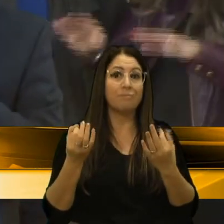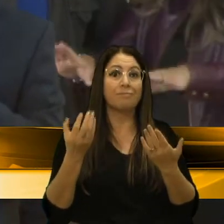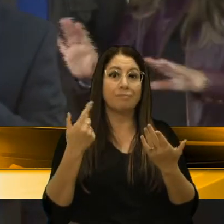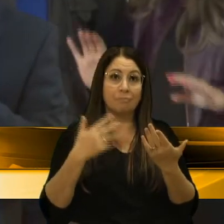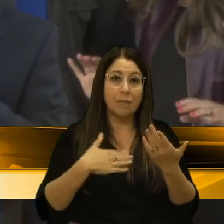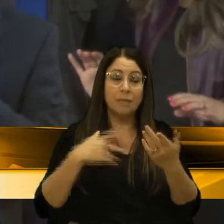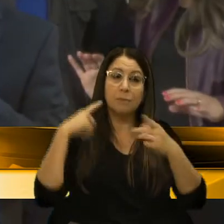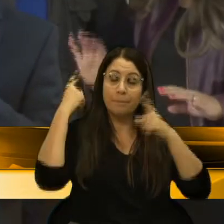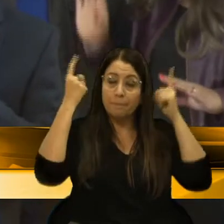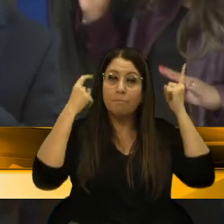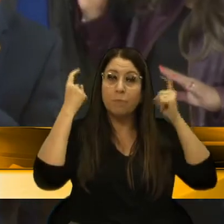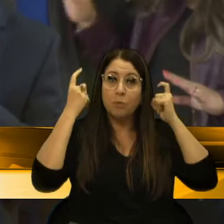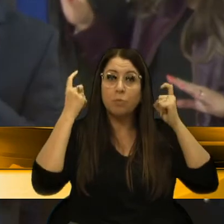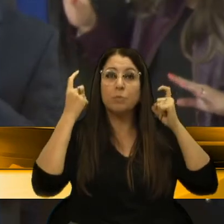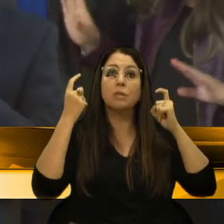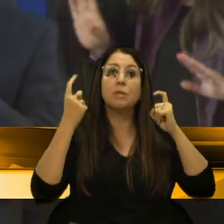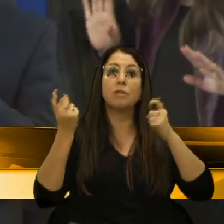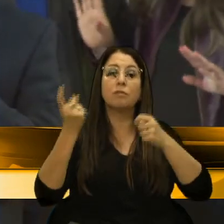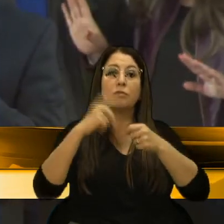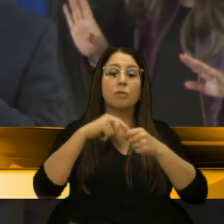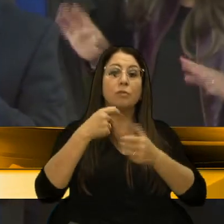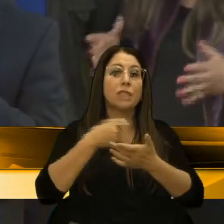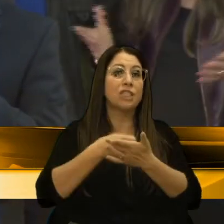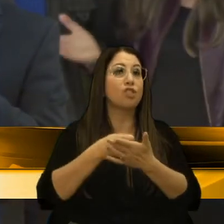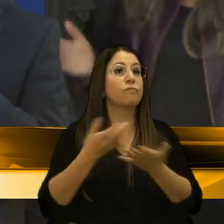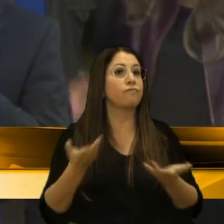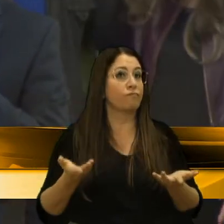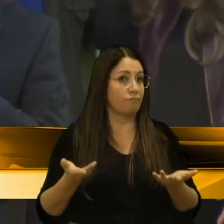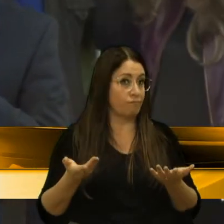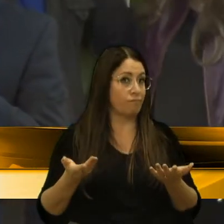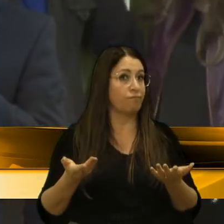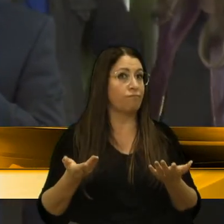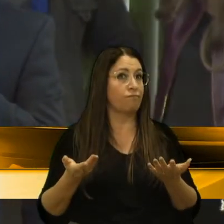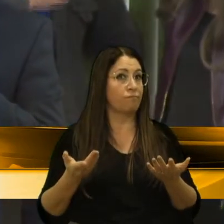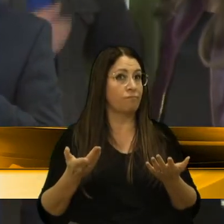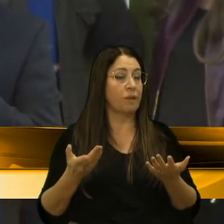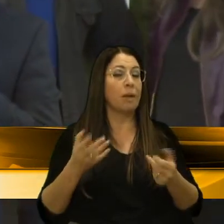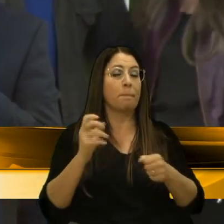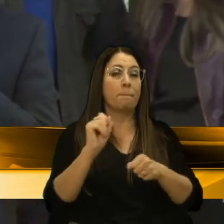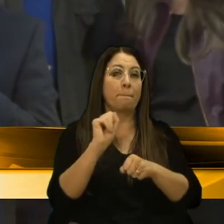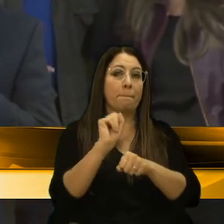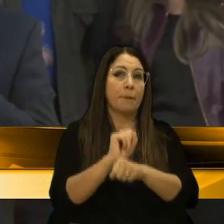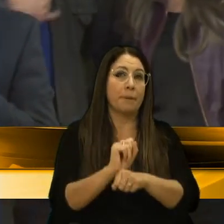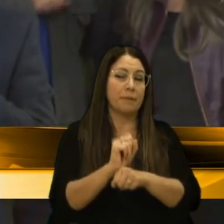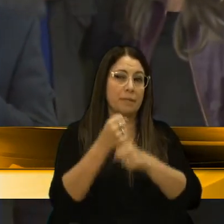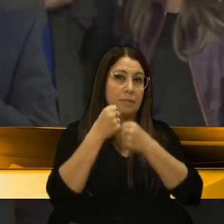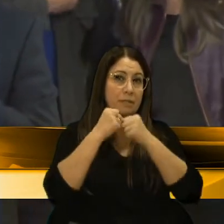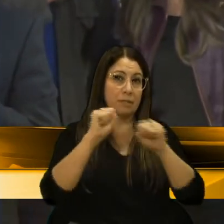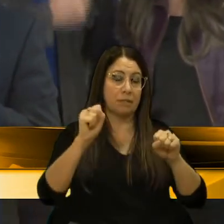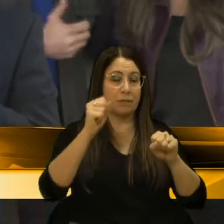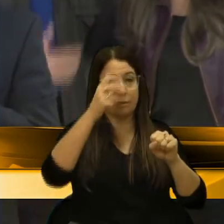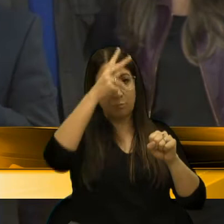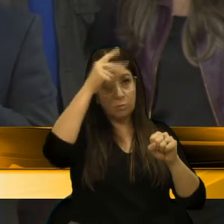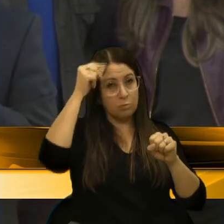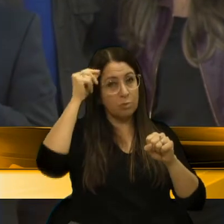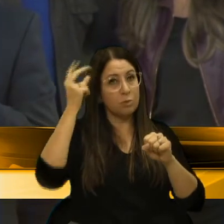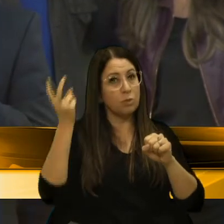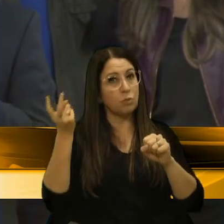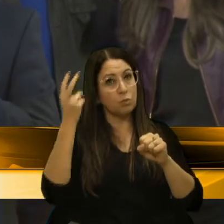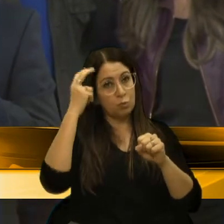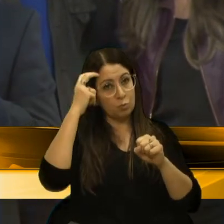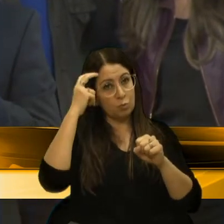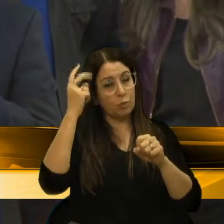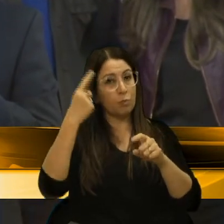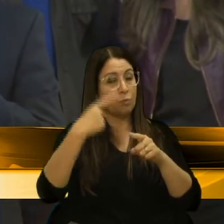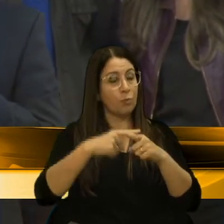minha preocupação, eu volto a insistir, é engessar a Secretaria Municipal da Cultura.